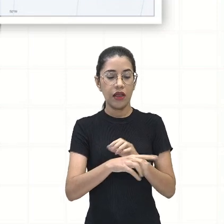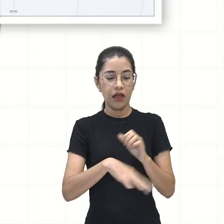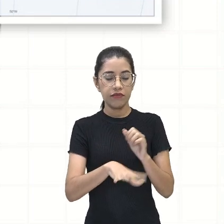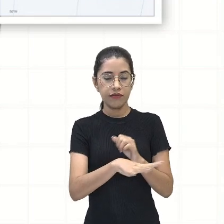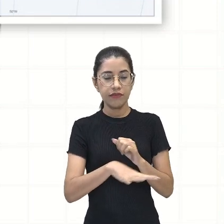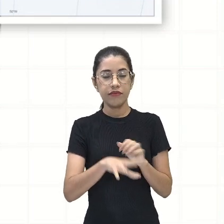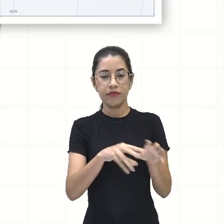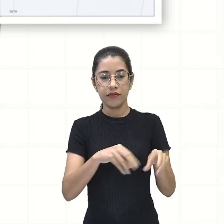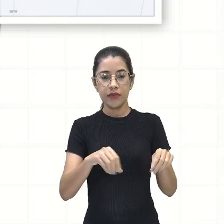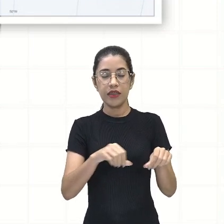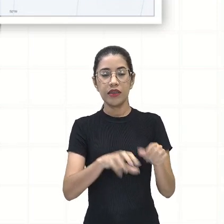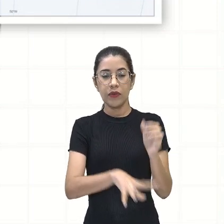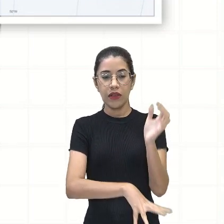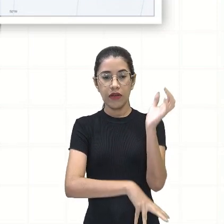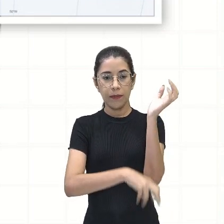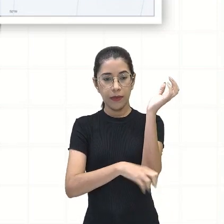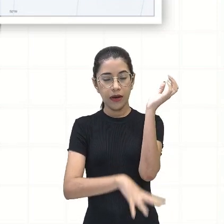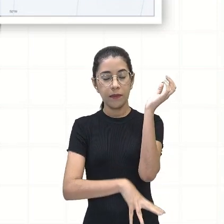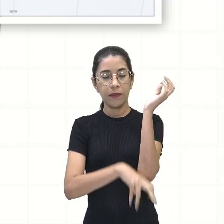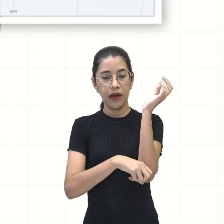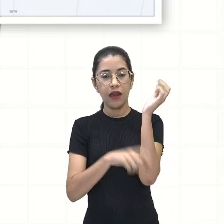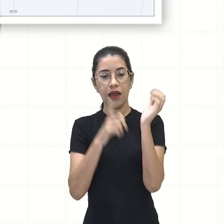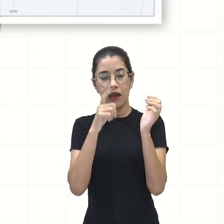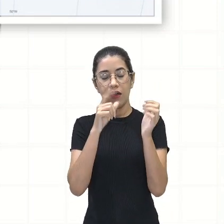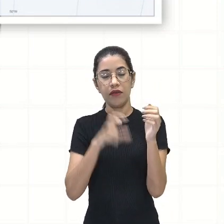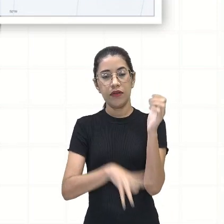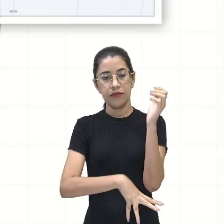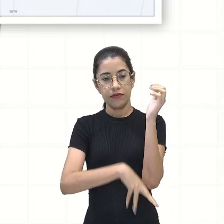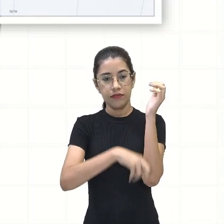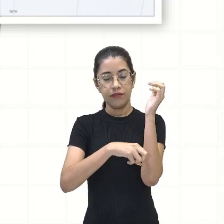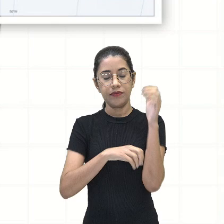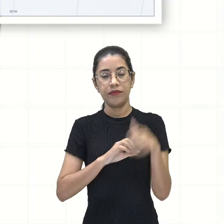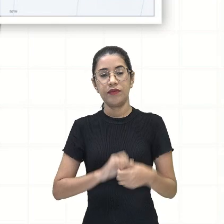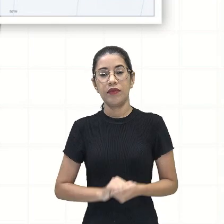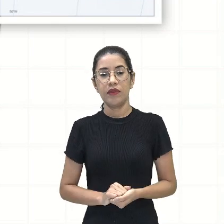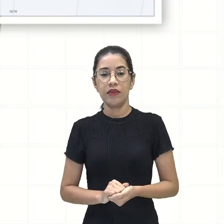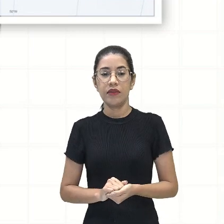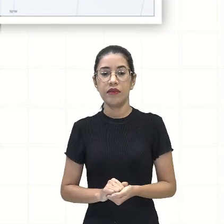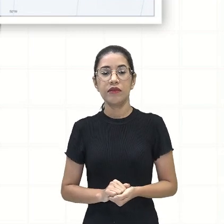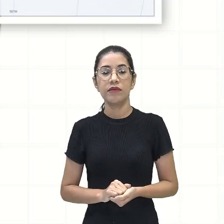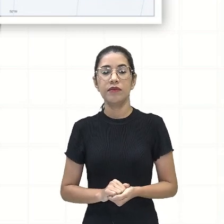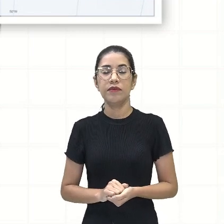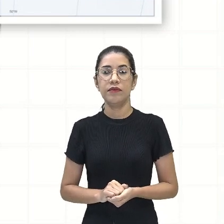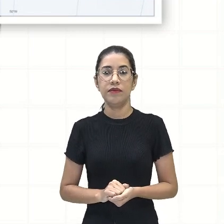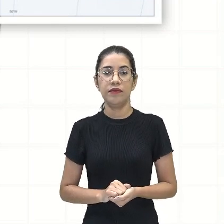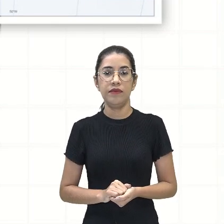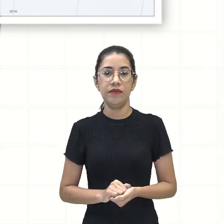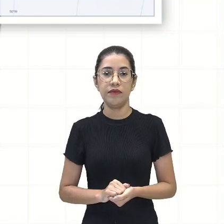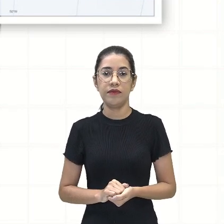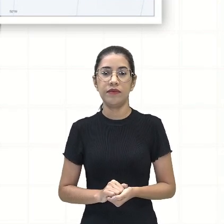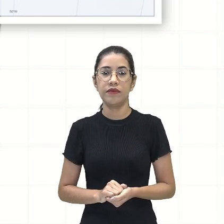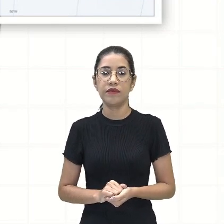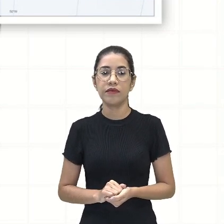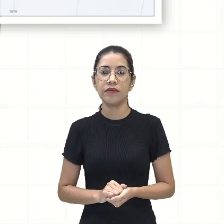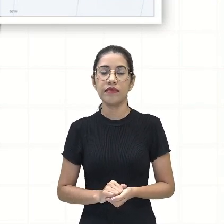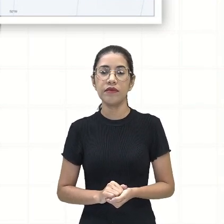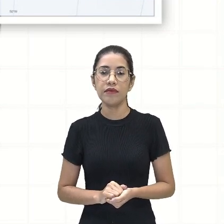essa absorção da água. Ok? Elas vão fazer essa absorção da